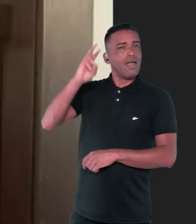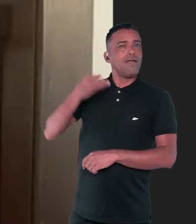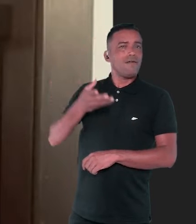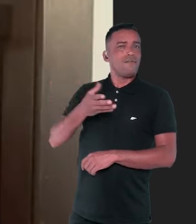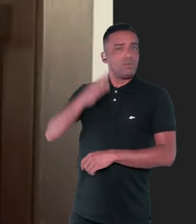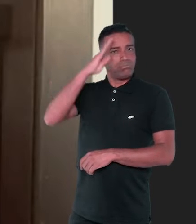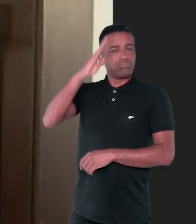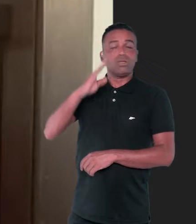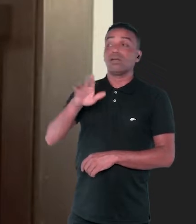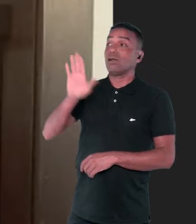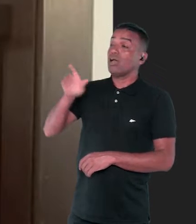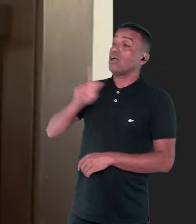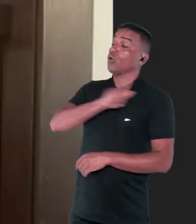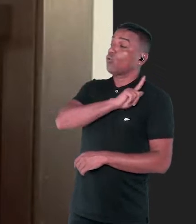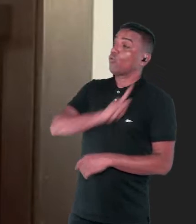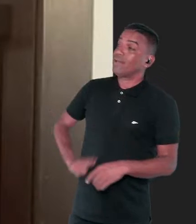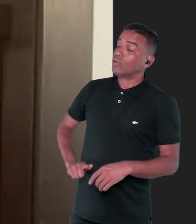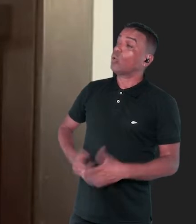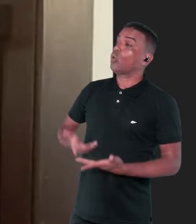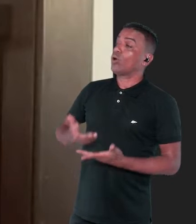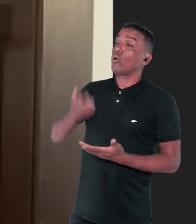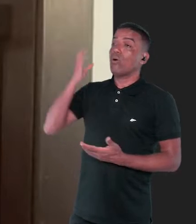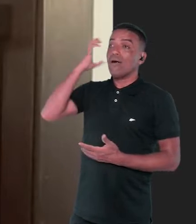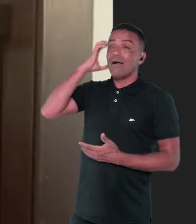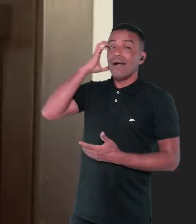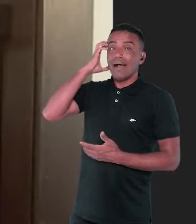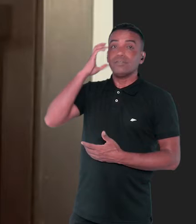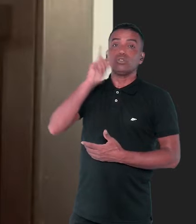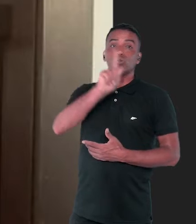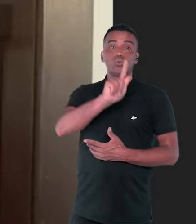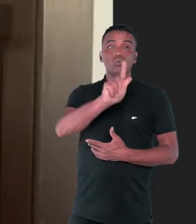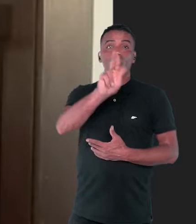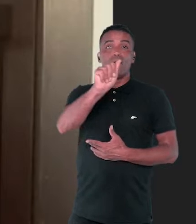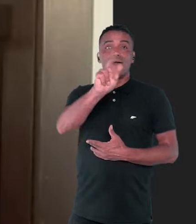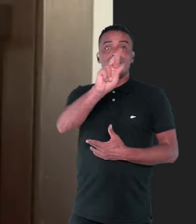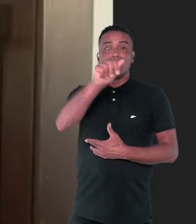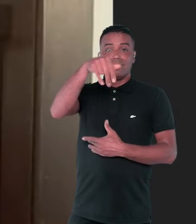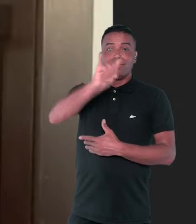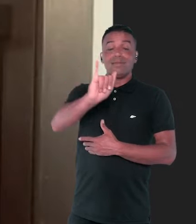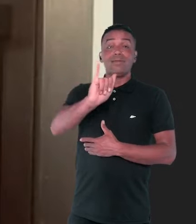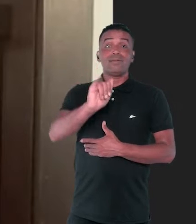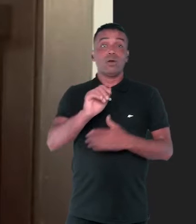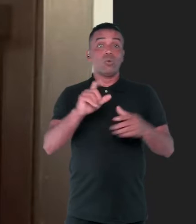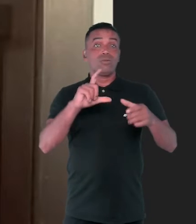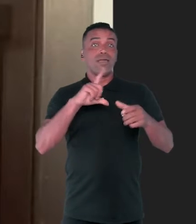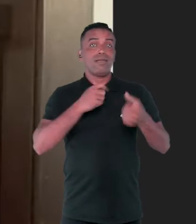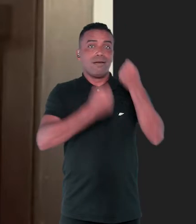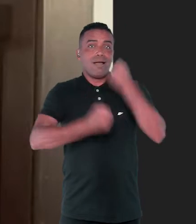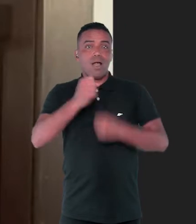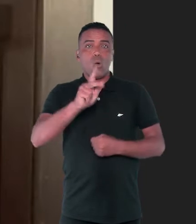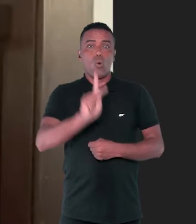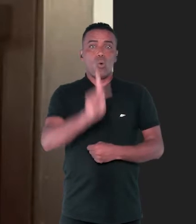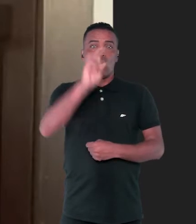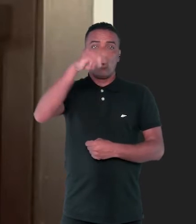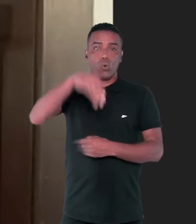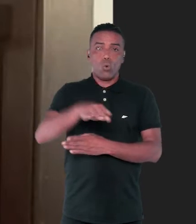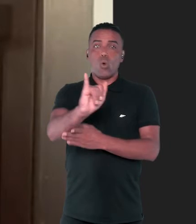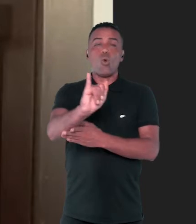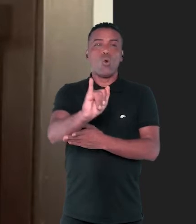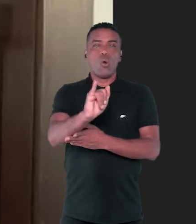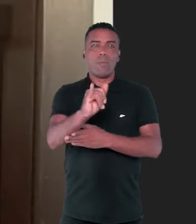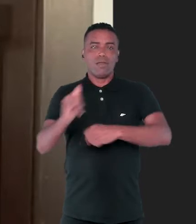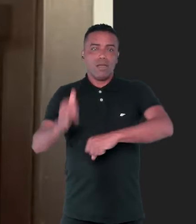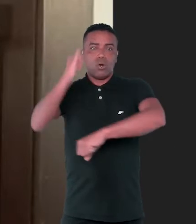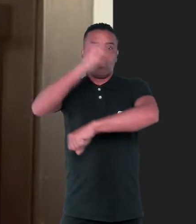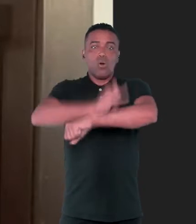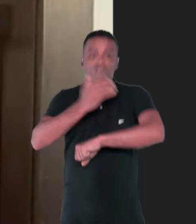Eu falei: governador, eu sou da Rádio Guarani, eu estou com uma Kombi parada aqui na porta do aeroporto, eu precisava que o senhor